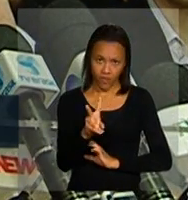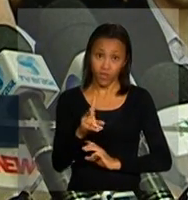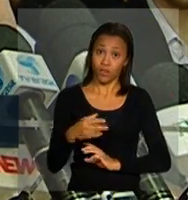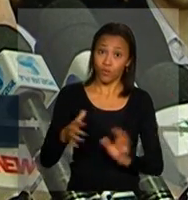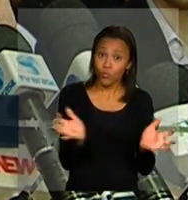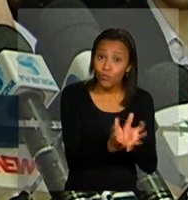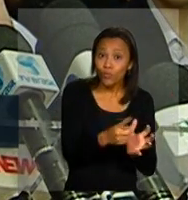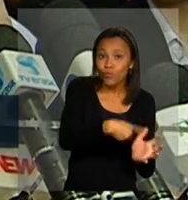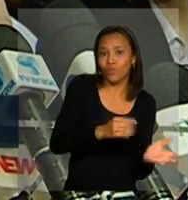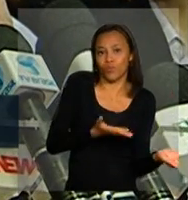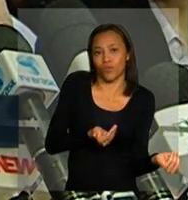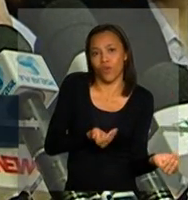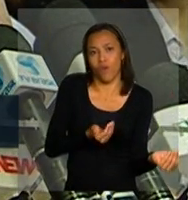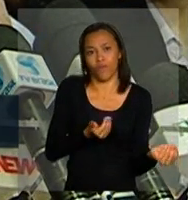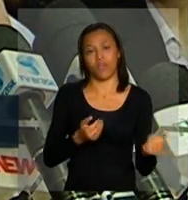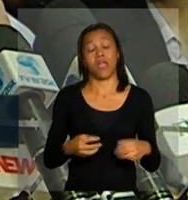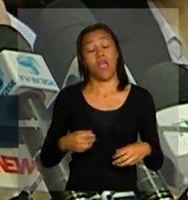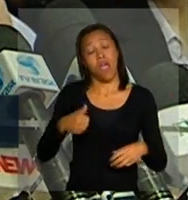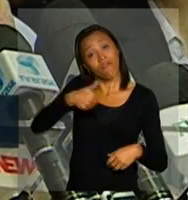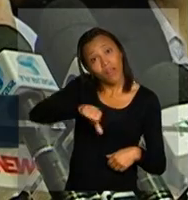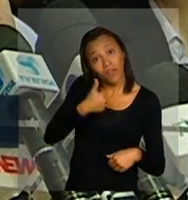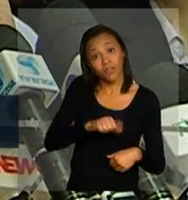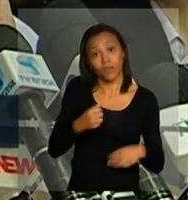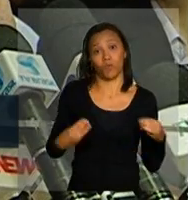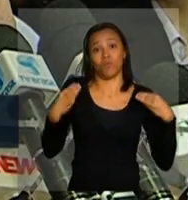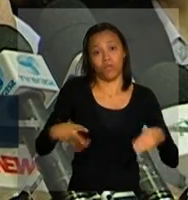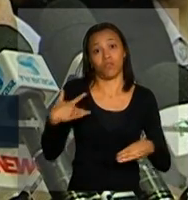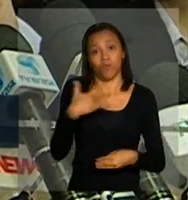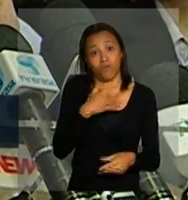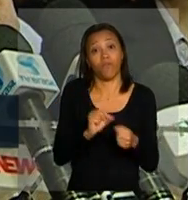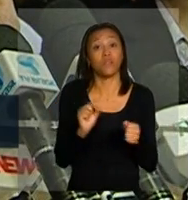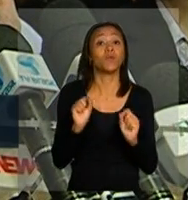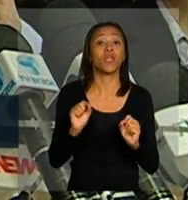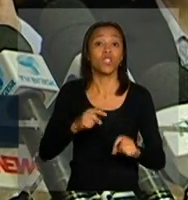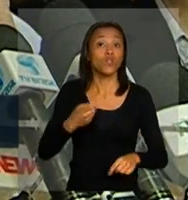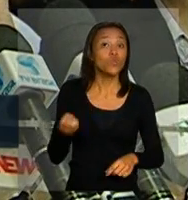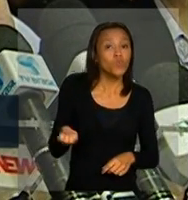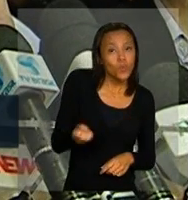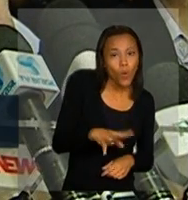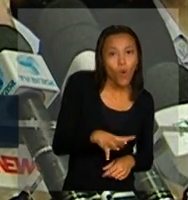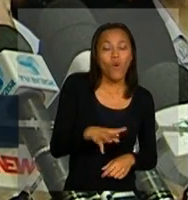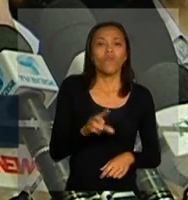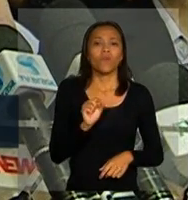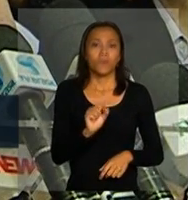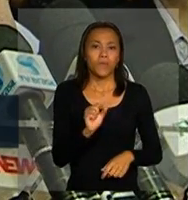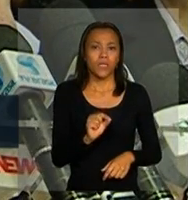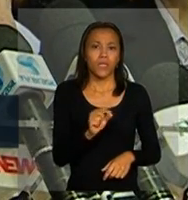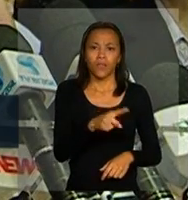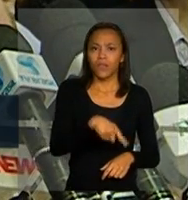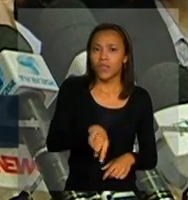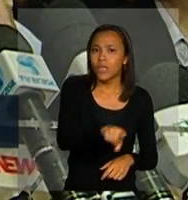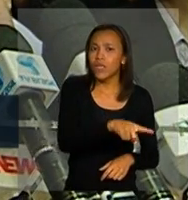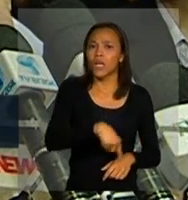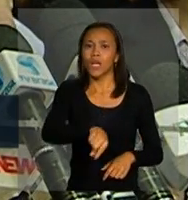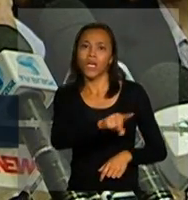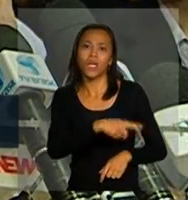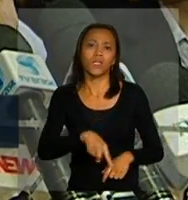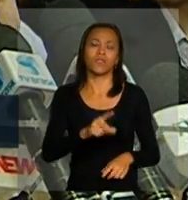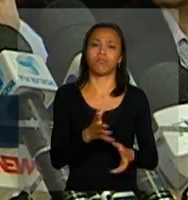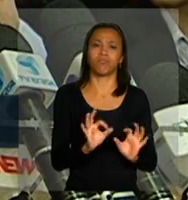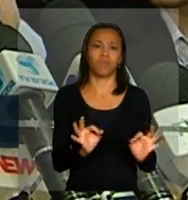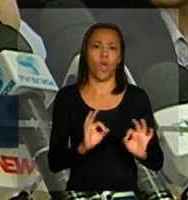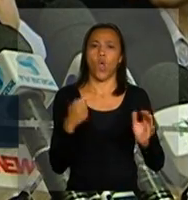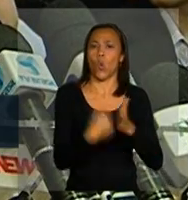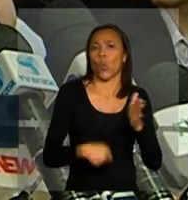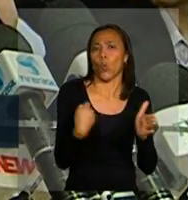jovem. A avaliação que o Ministério da Saúde faz é que nós temos uma nova geração que, por não ter vivido o início do enfrentamento da